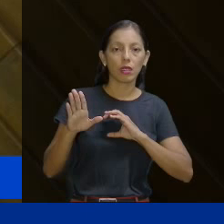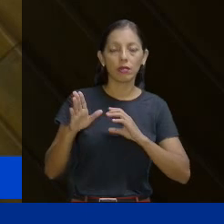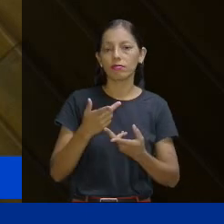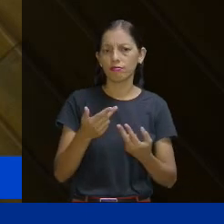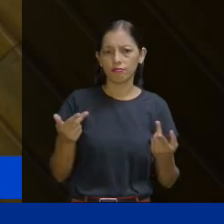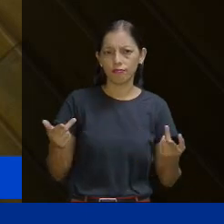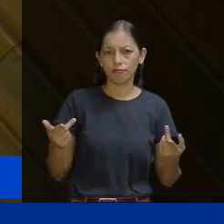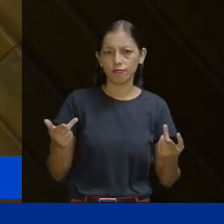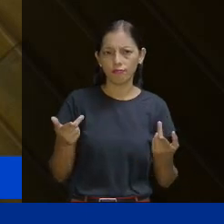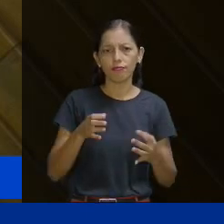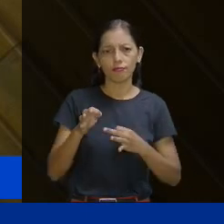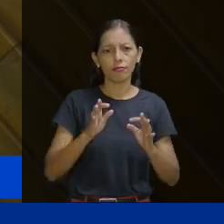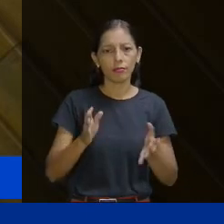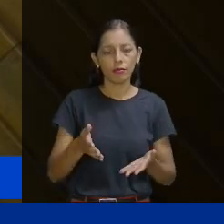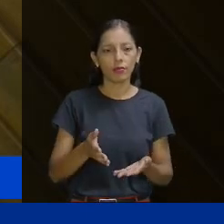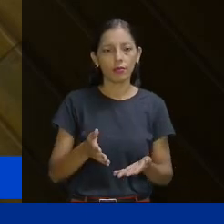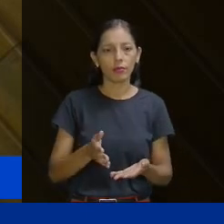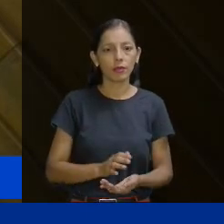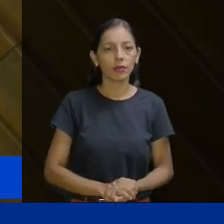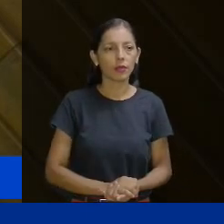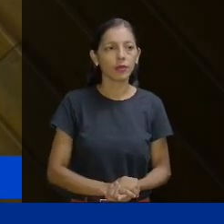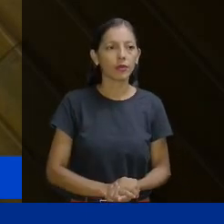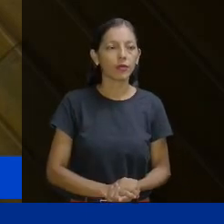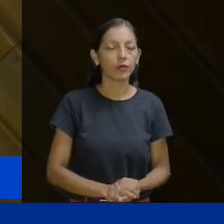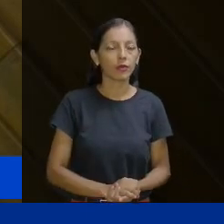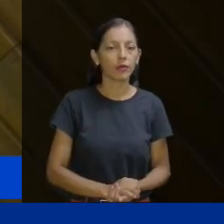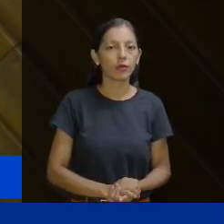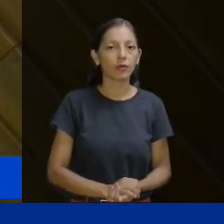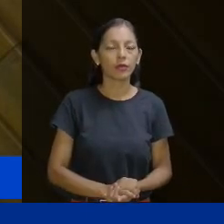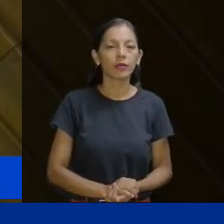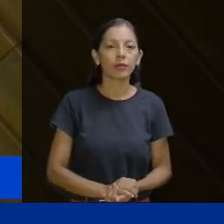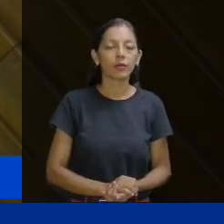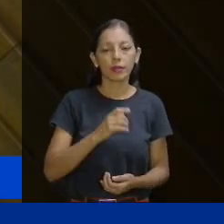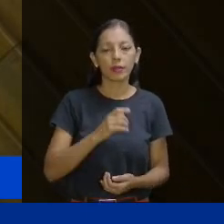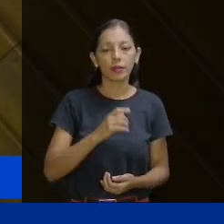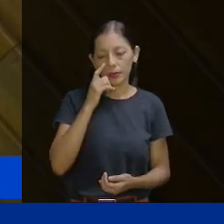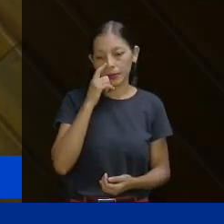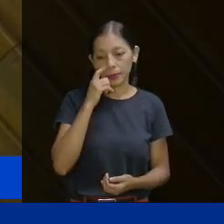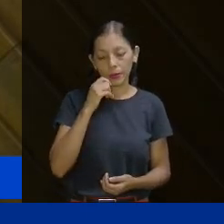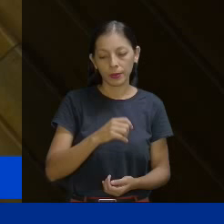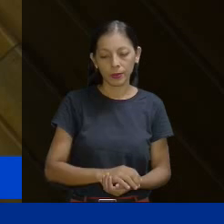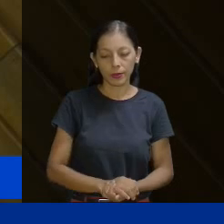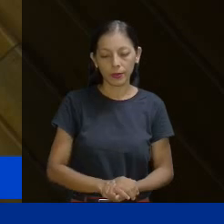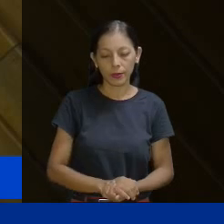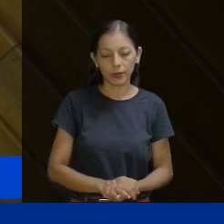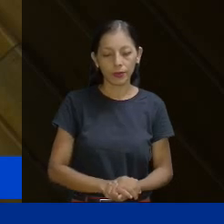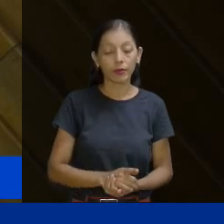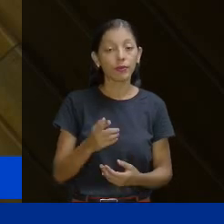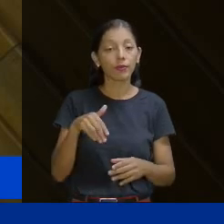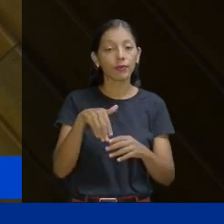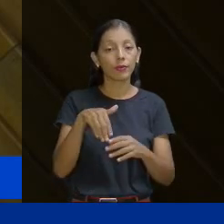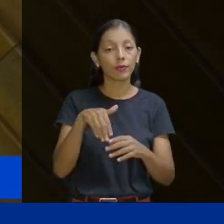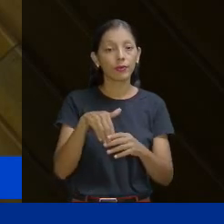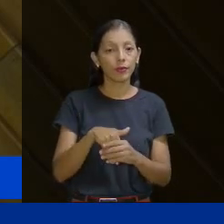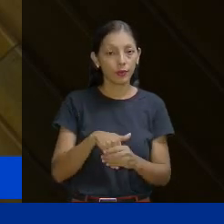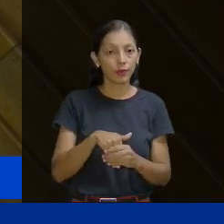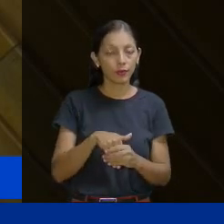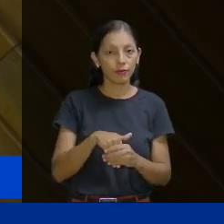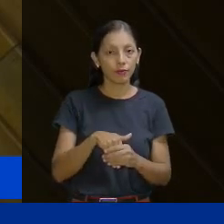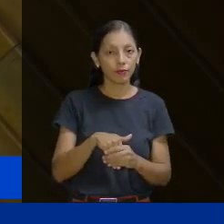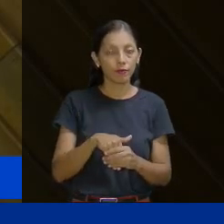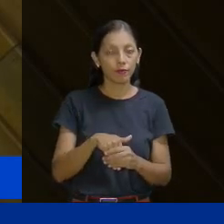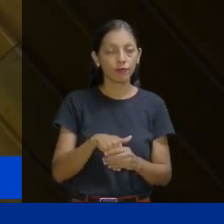Brasília viabiliza meios, recursos, e a eleição acontece em